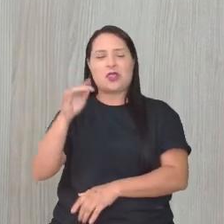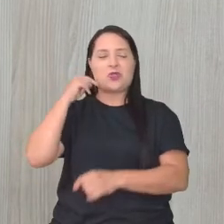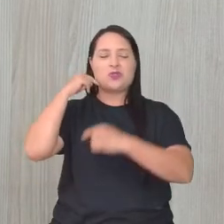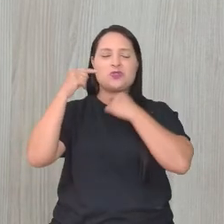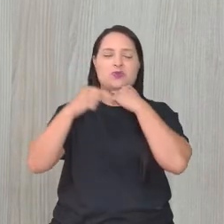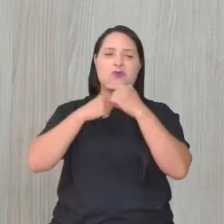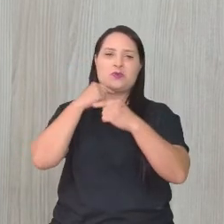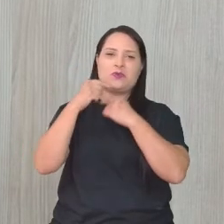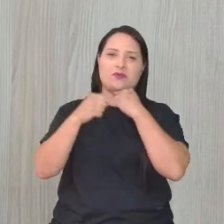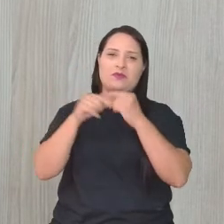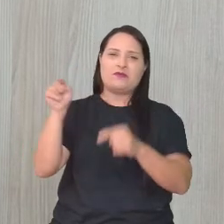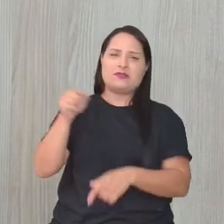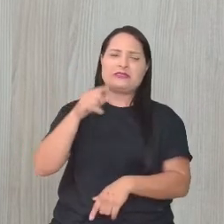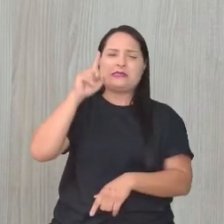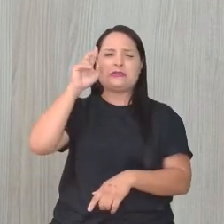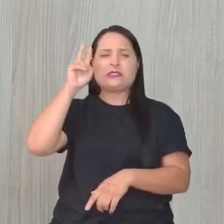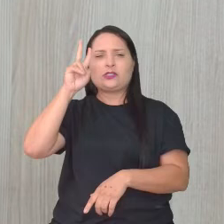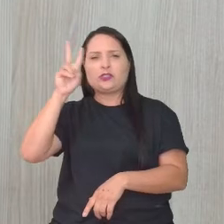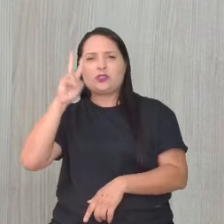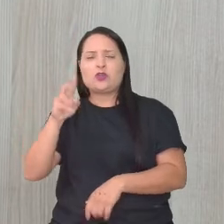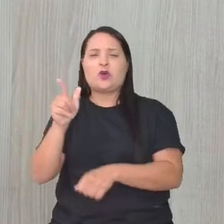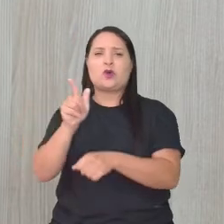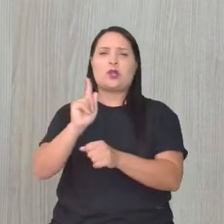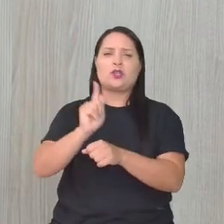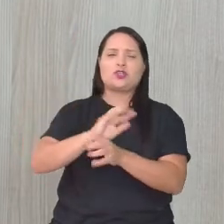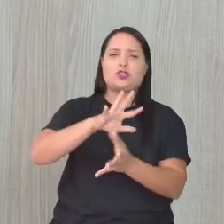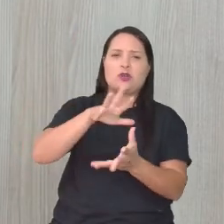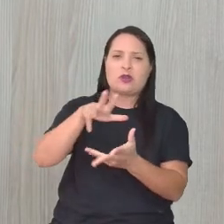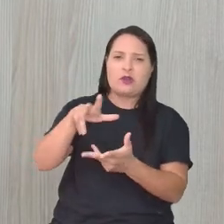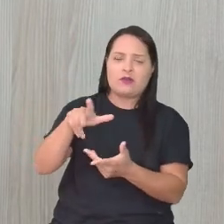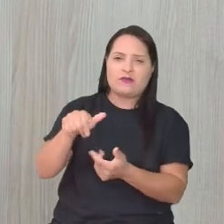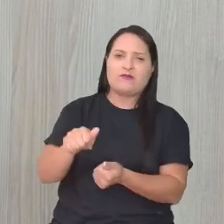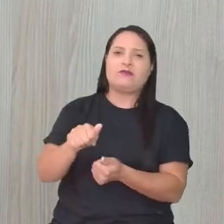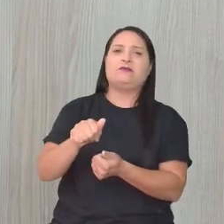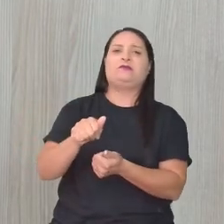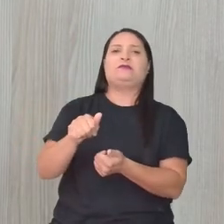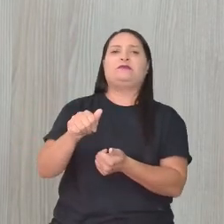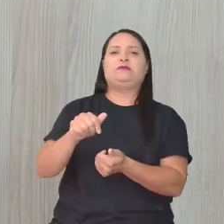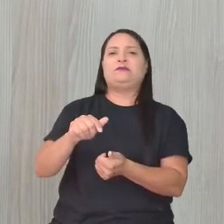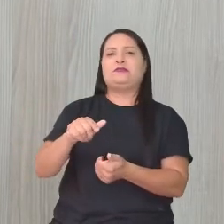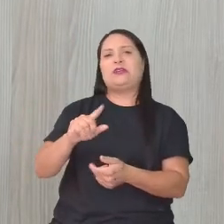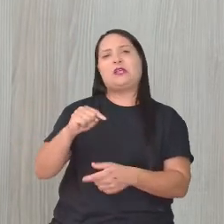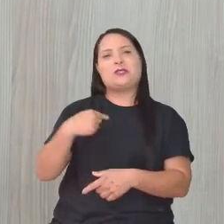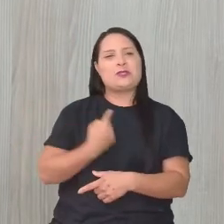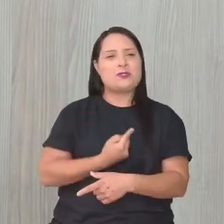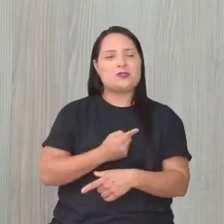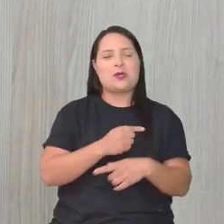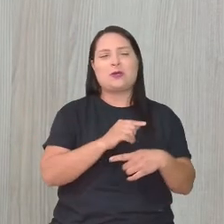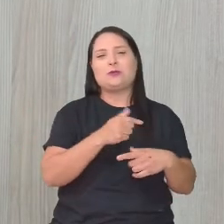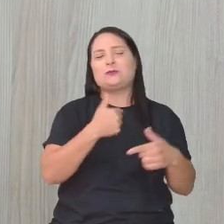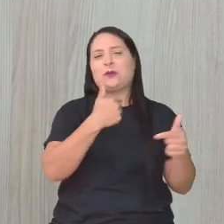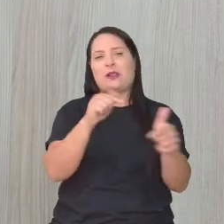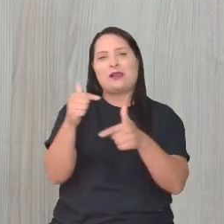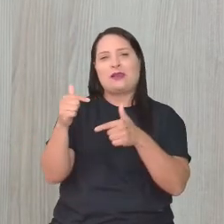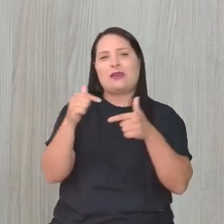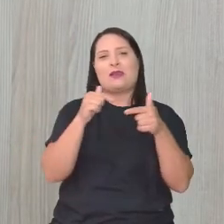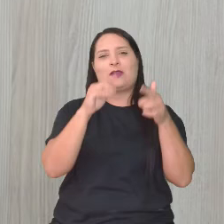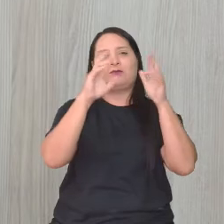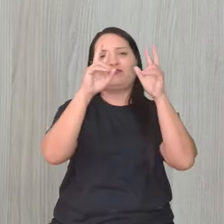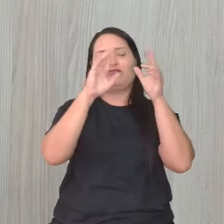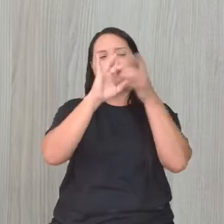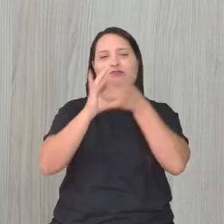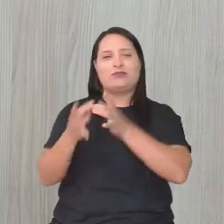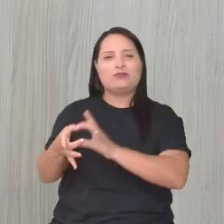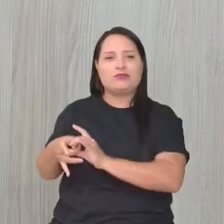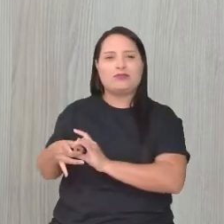aí de história, geografia, ILT, sustentabilidade. Aqui a gente faz tudo num pacote só. Viu? Um grande abraço também para